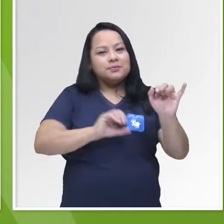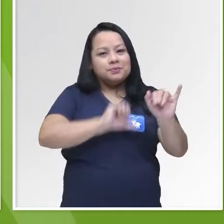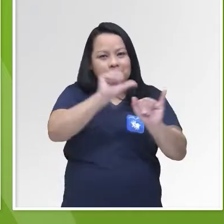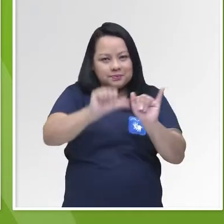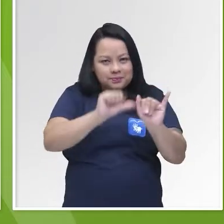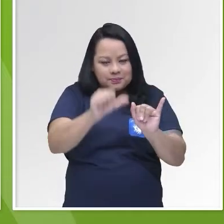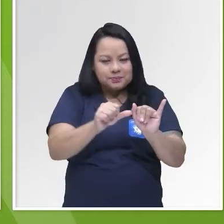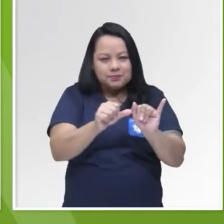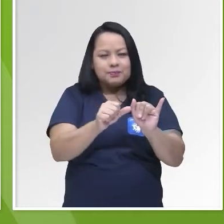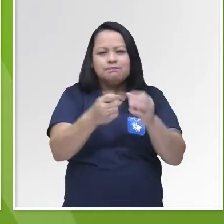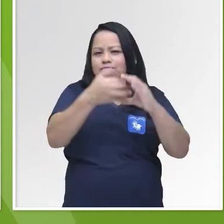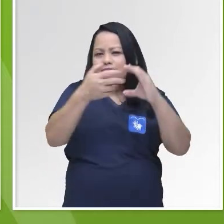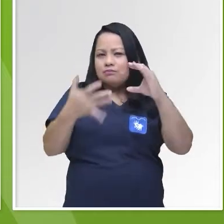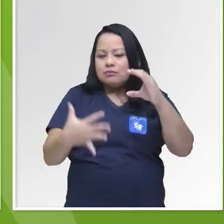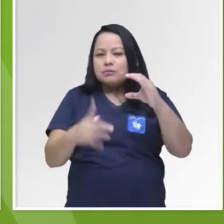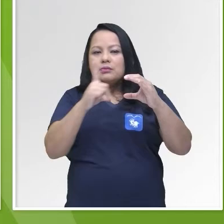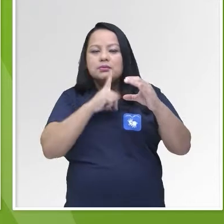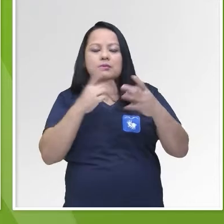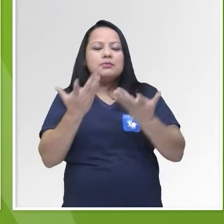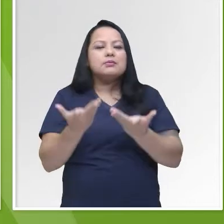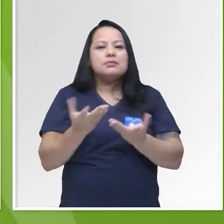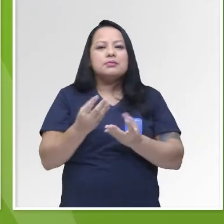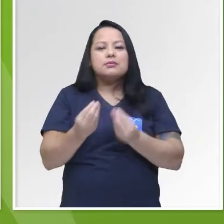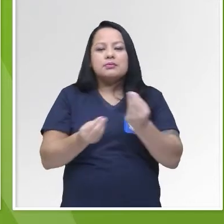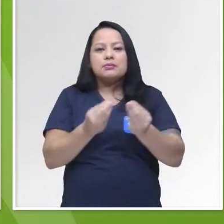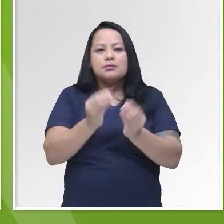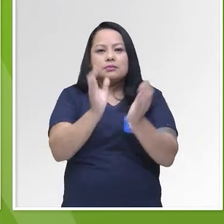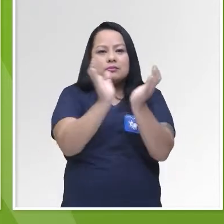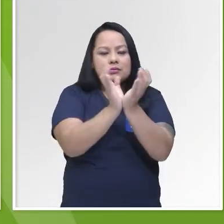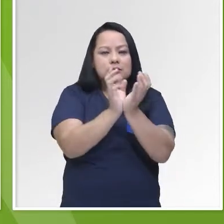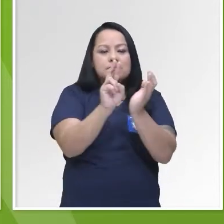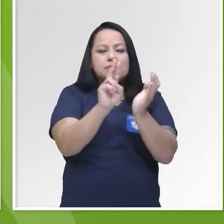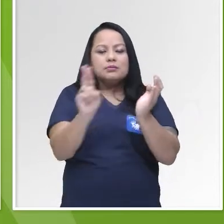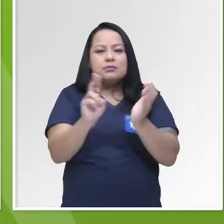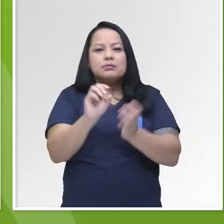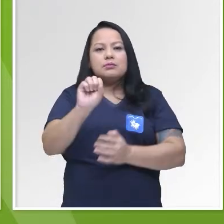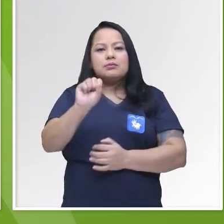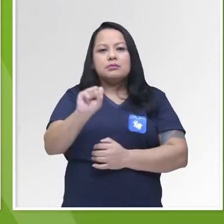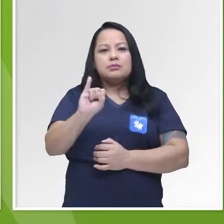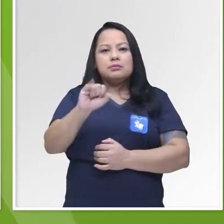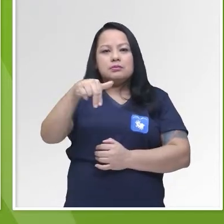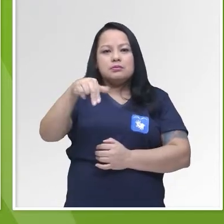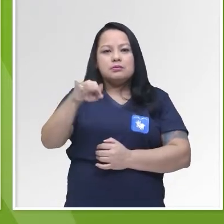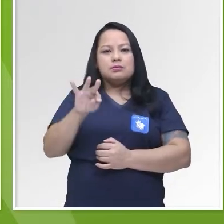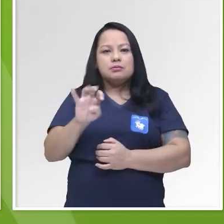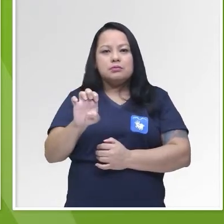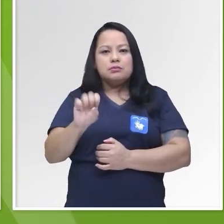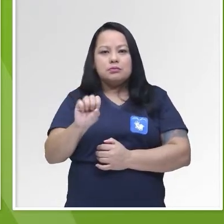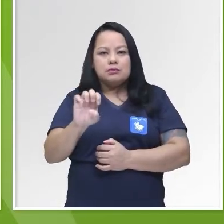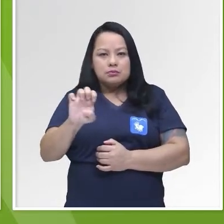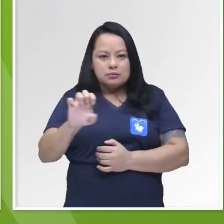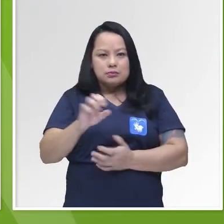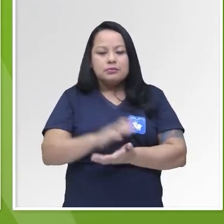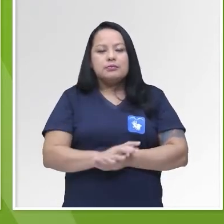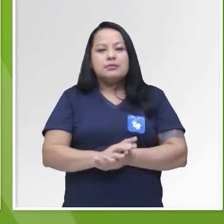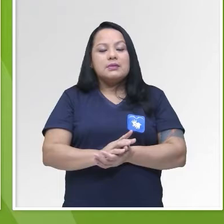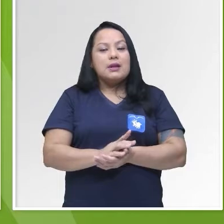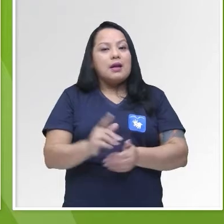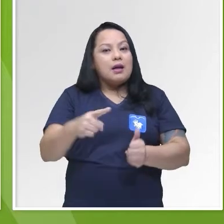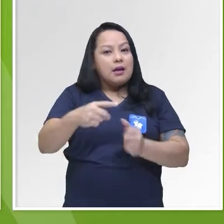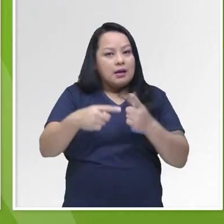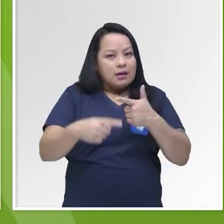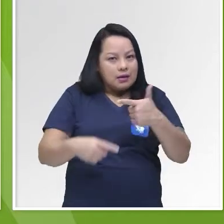químicas com essas características, elas são classificadas como uma reação de síntese. A de